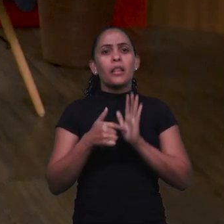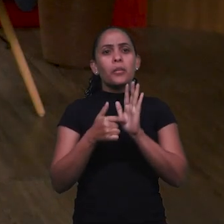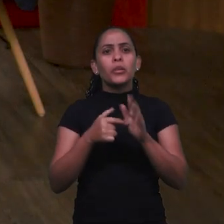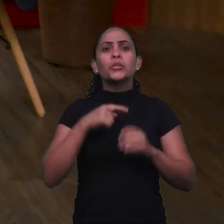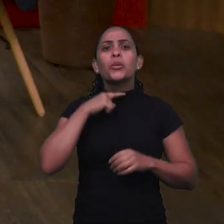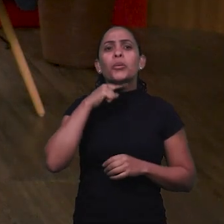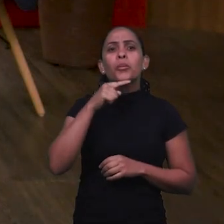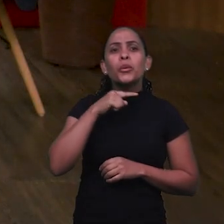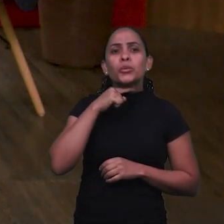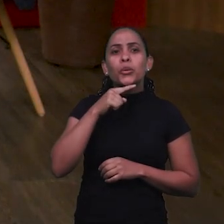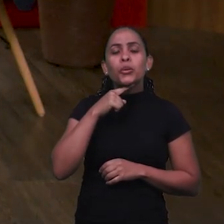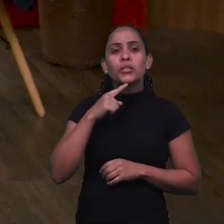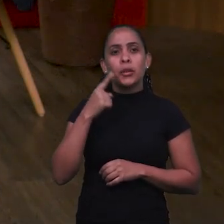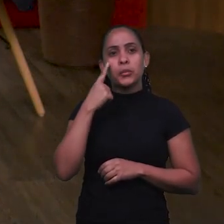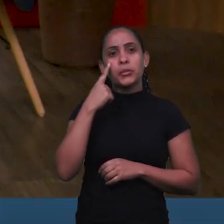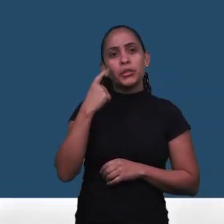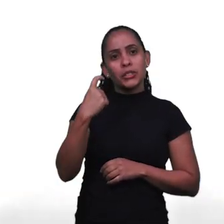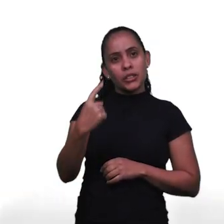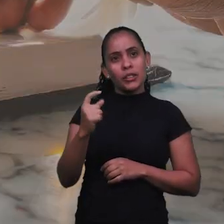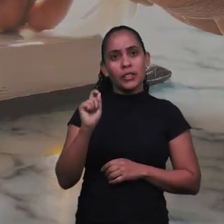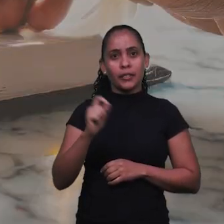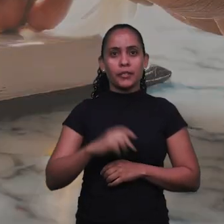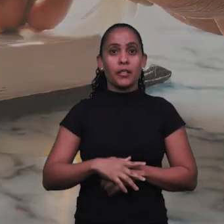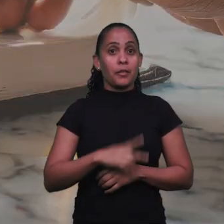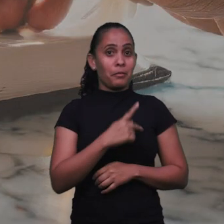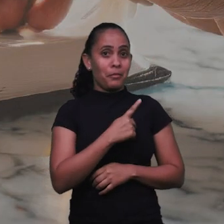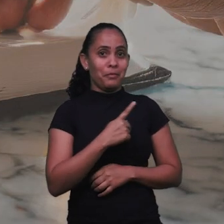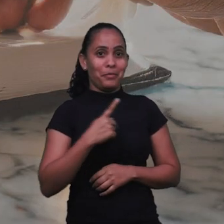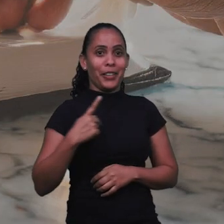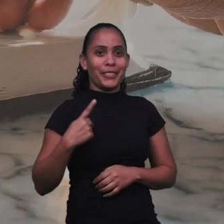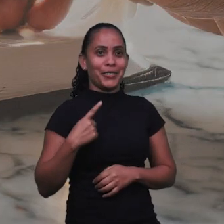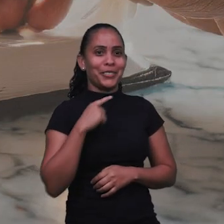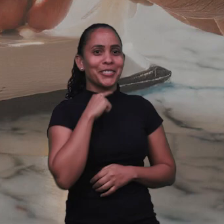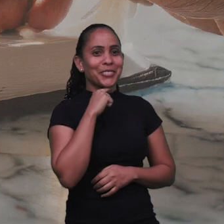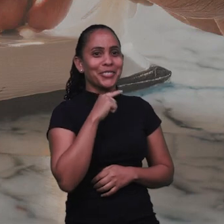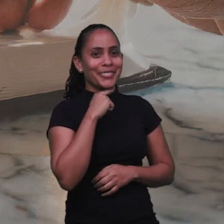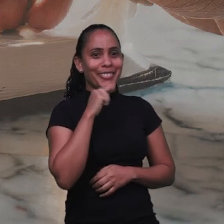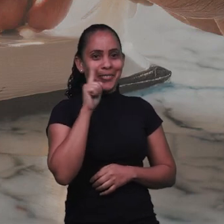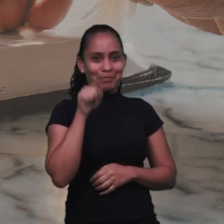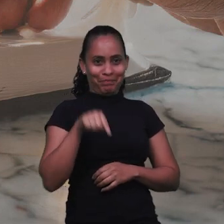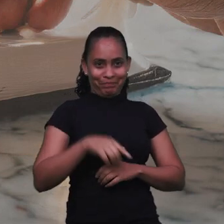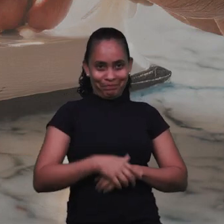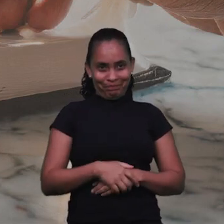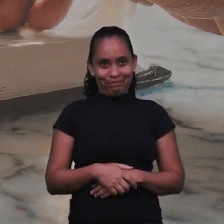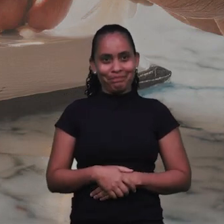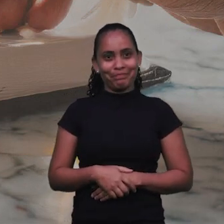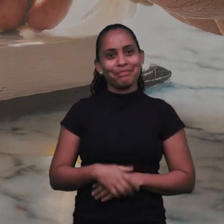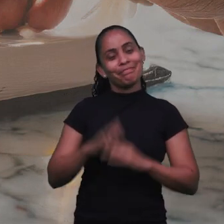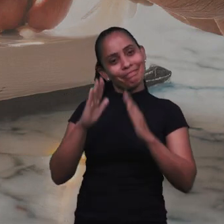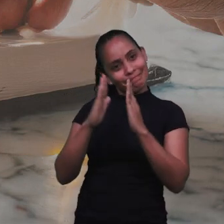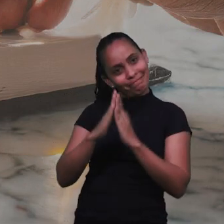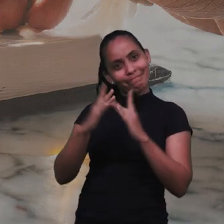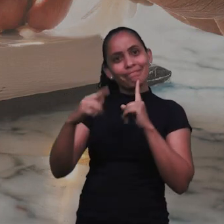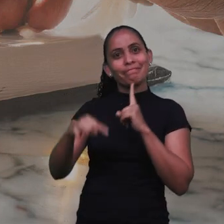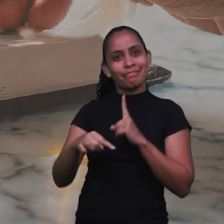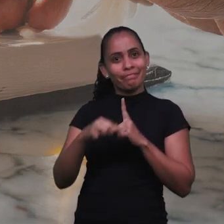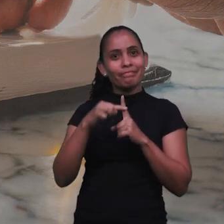dúvida muito interessante. A Igreja Cristã Maranata, ela é